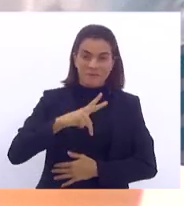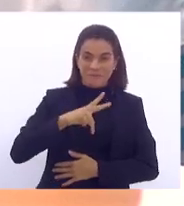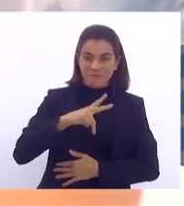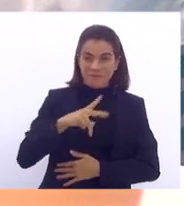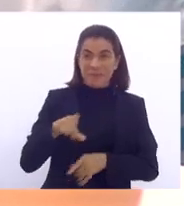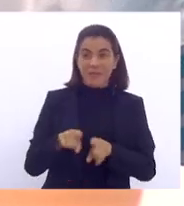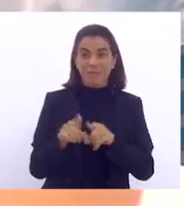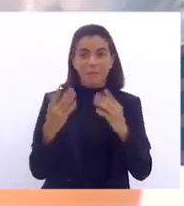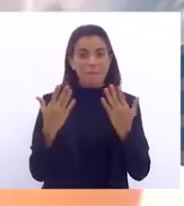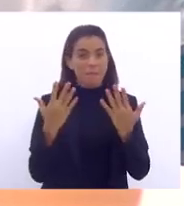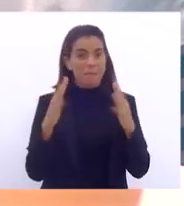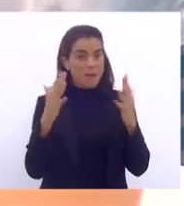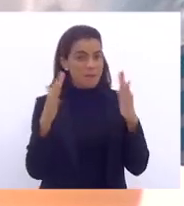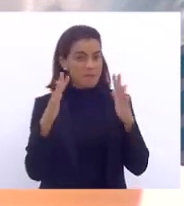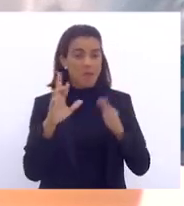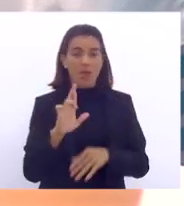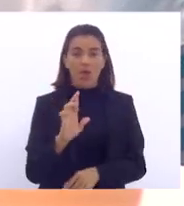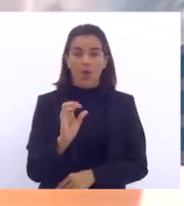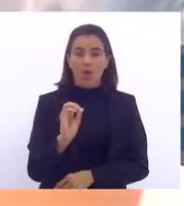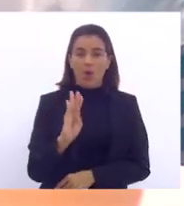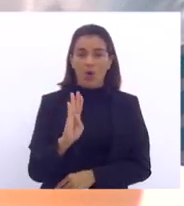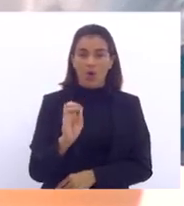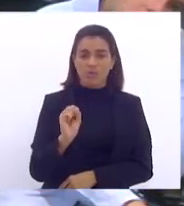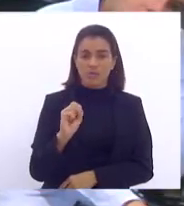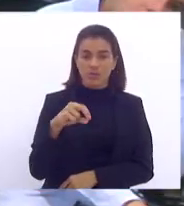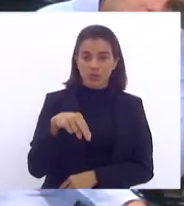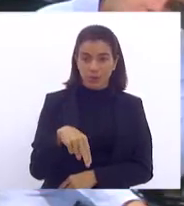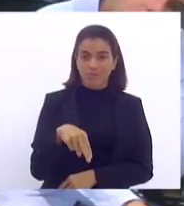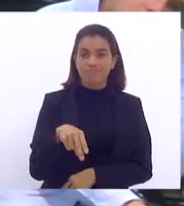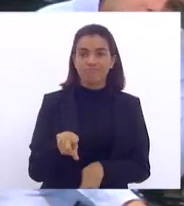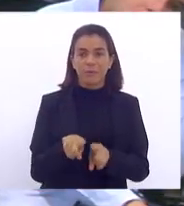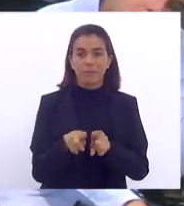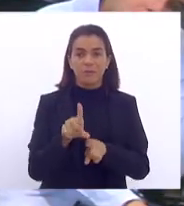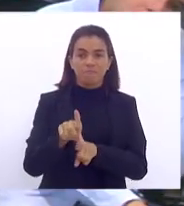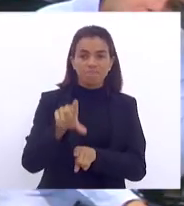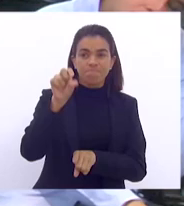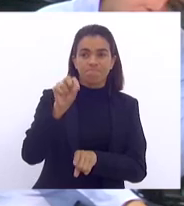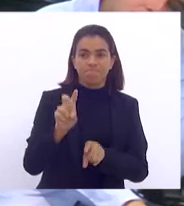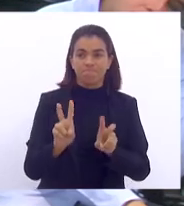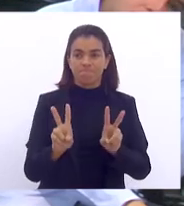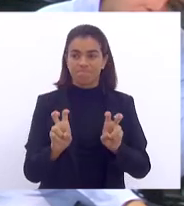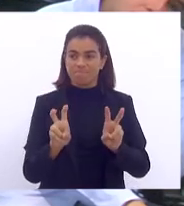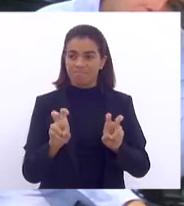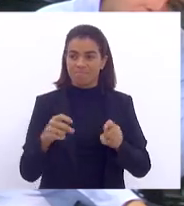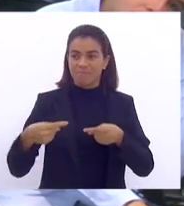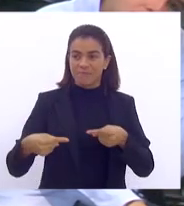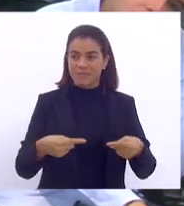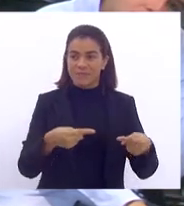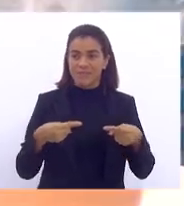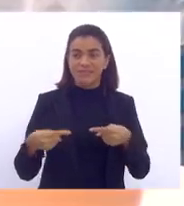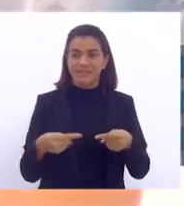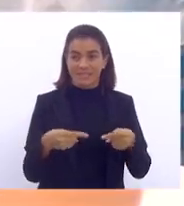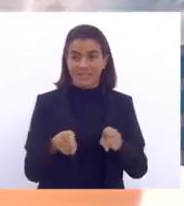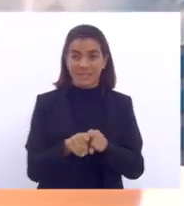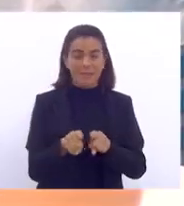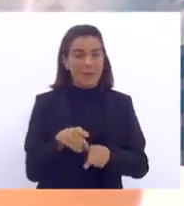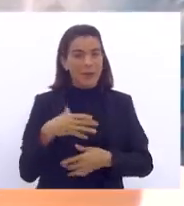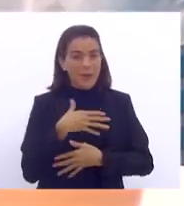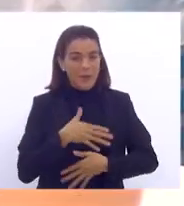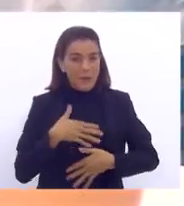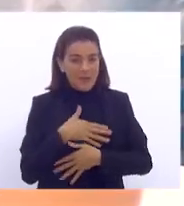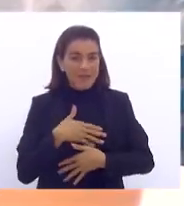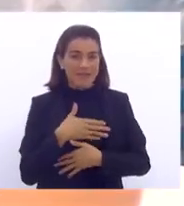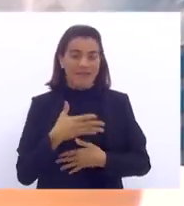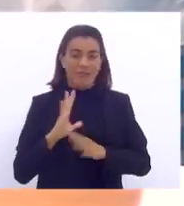Robs pela escolha do tema e aqui com muita tranquilidade cumprimentar aos convidados